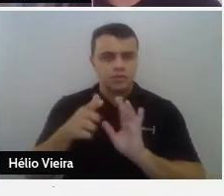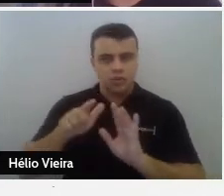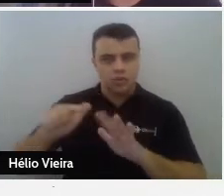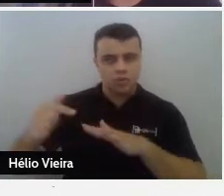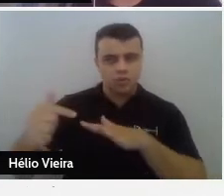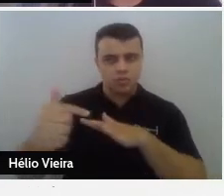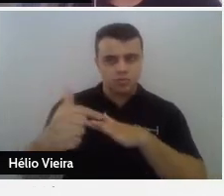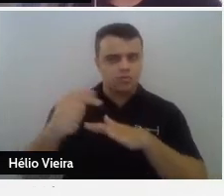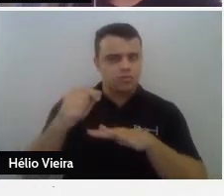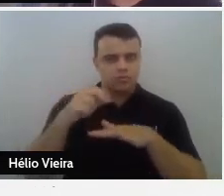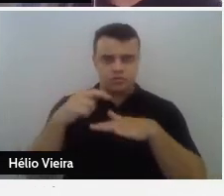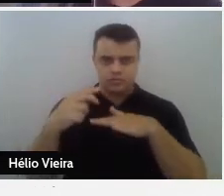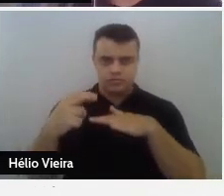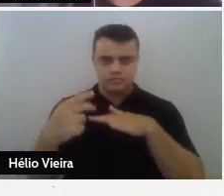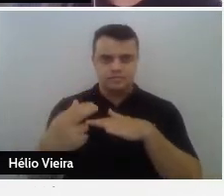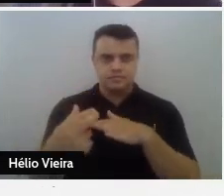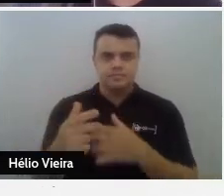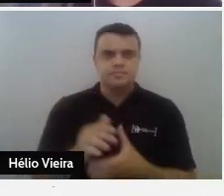né? Vários outros.